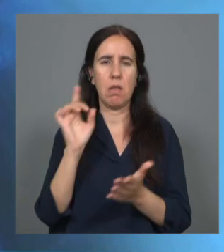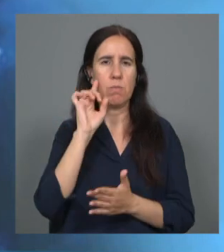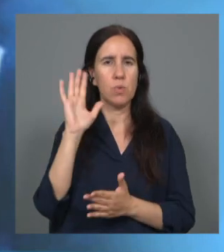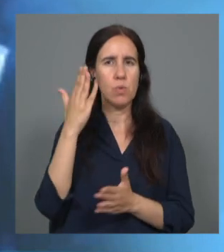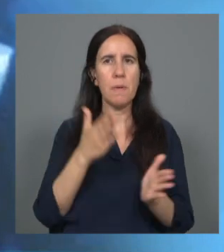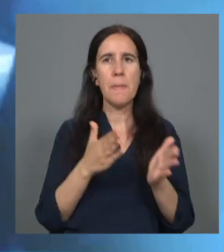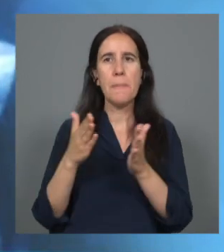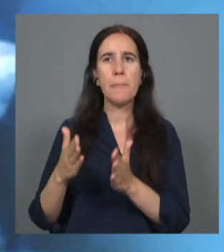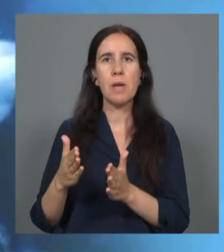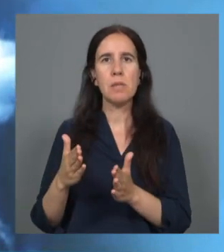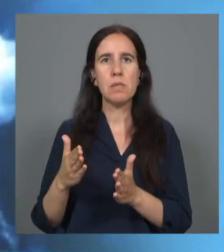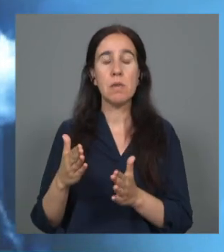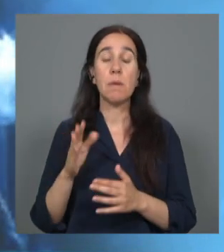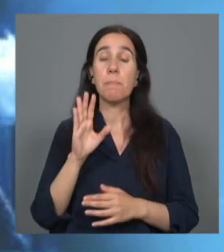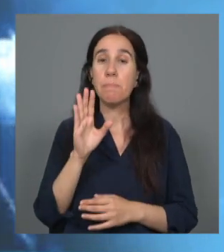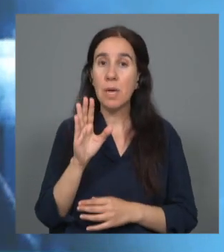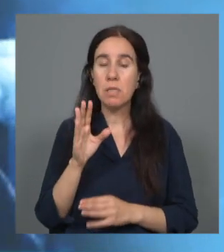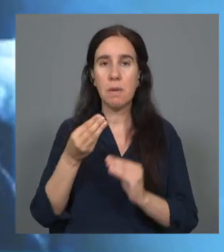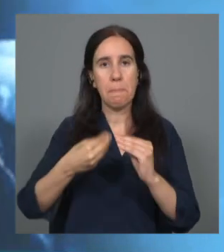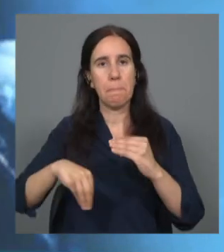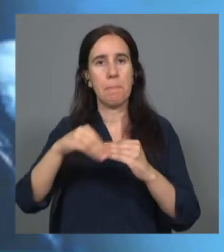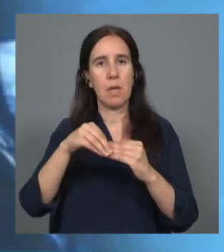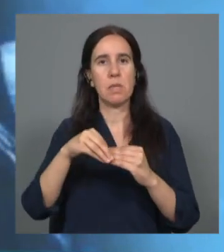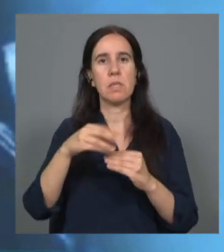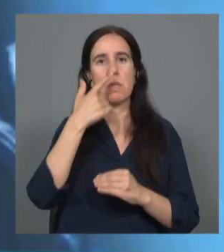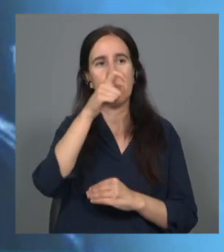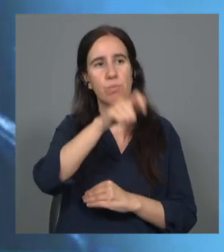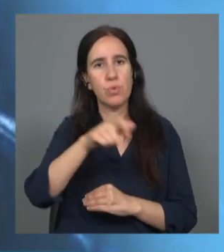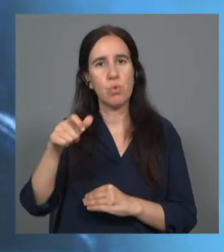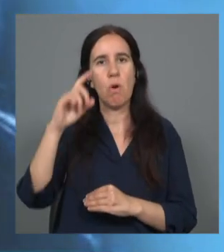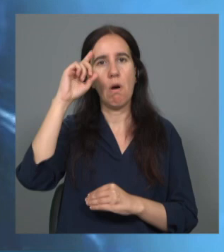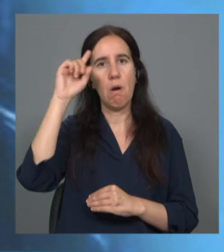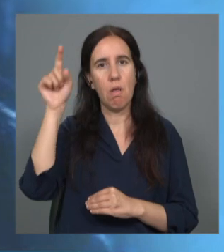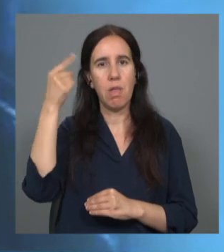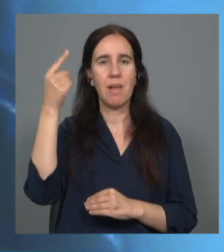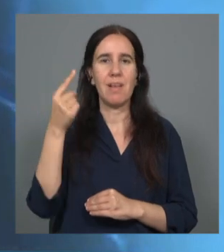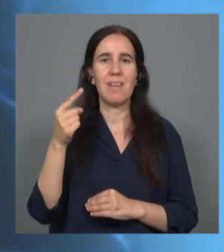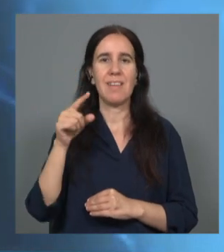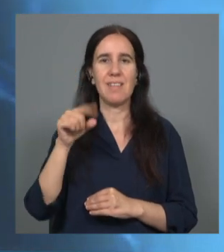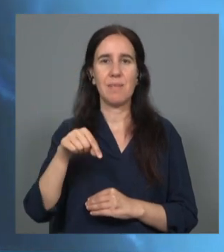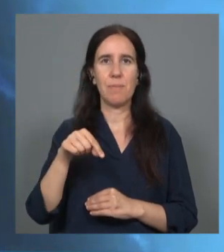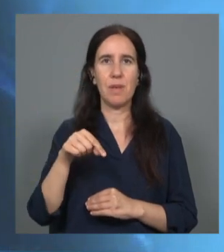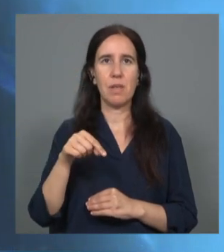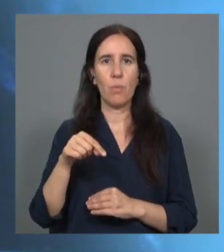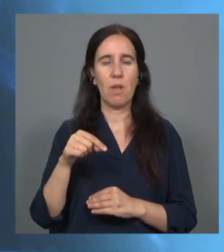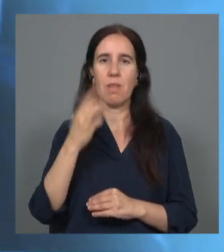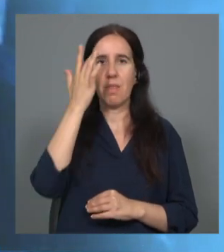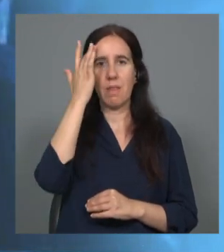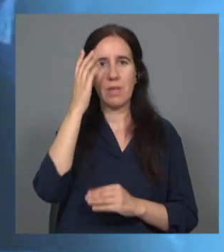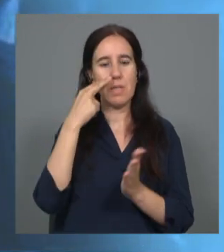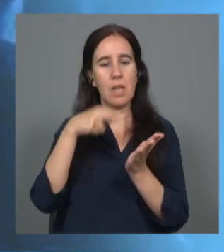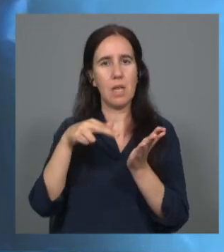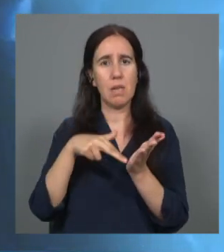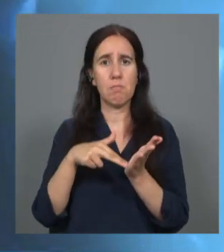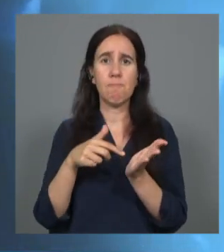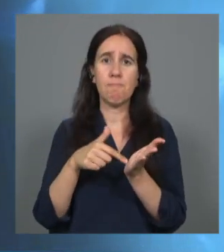para chegar mais longe, para que as pessoas também tenham uma capacidade e uma facilidade de leitura,